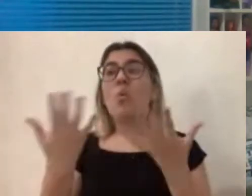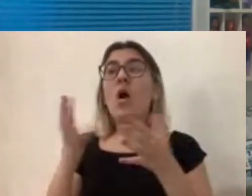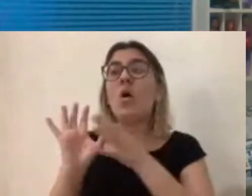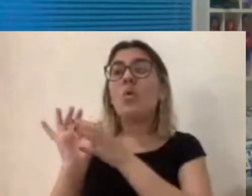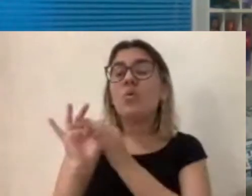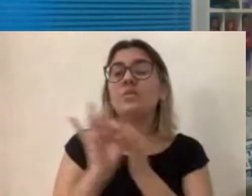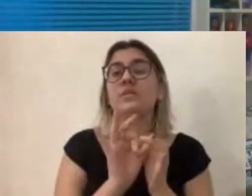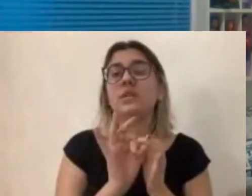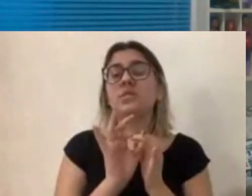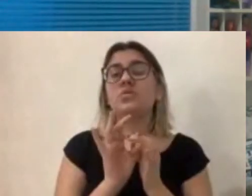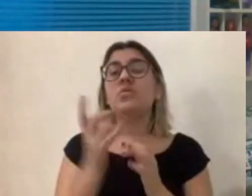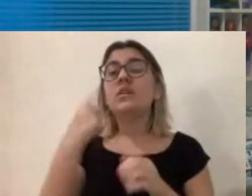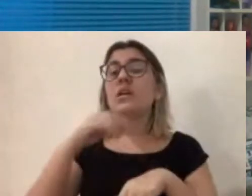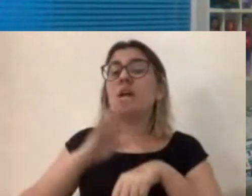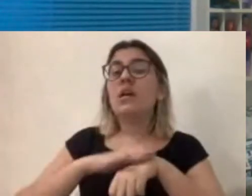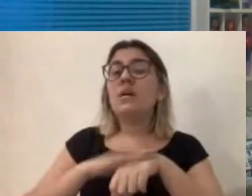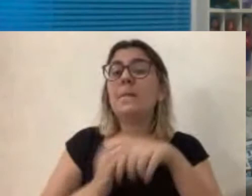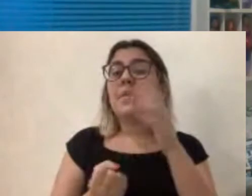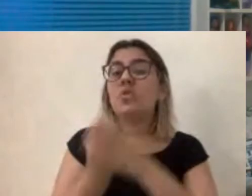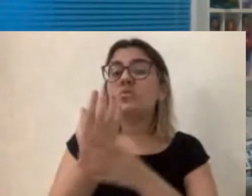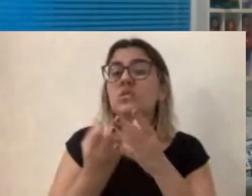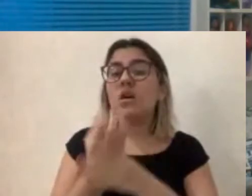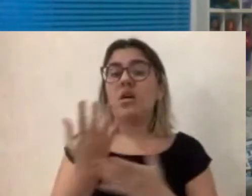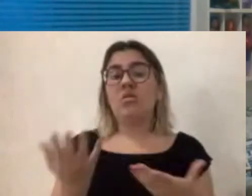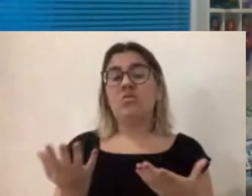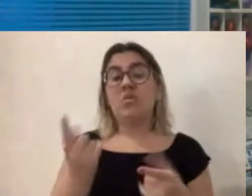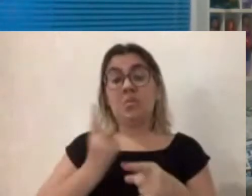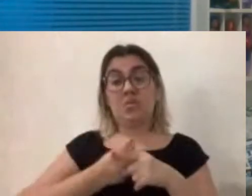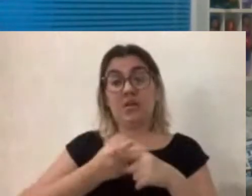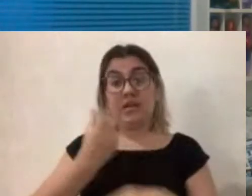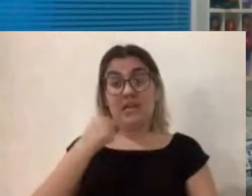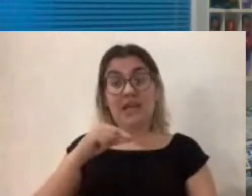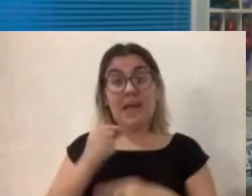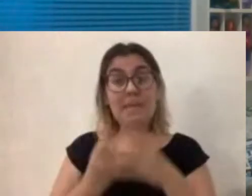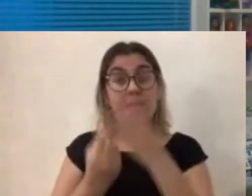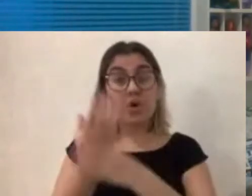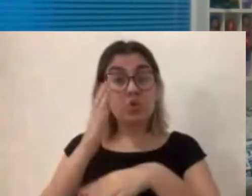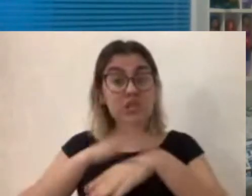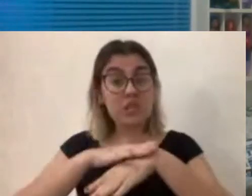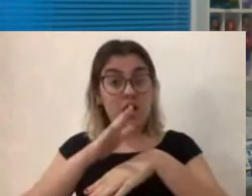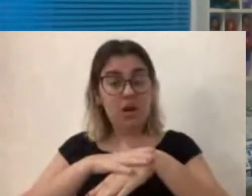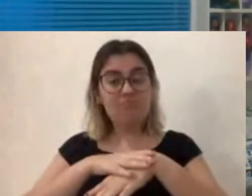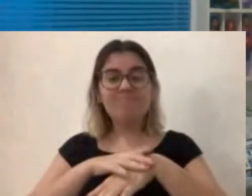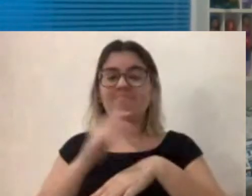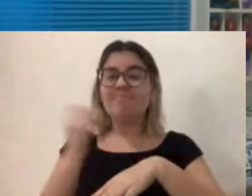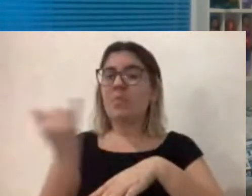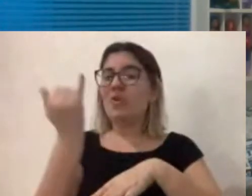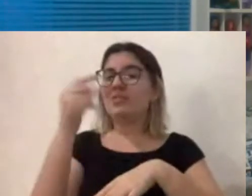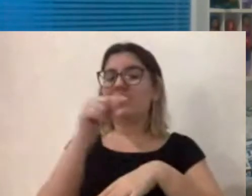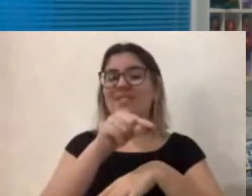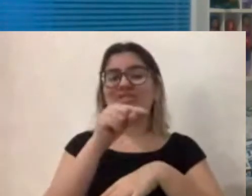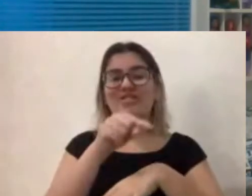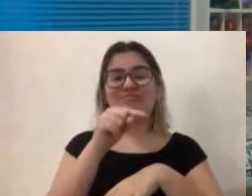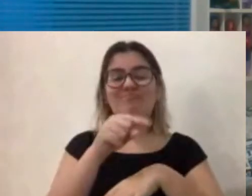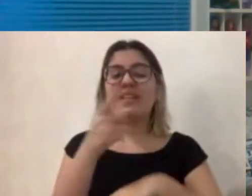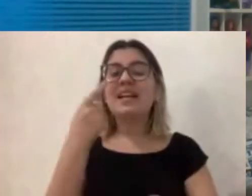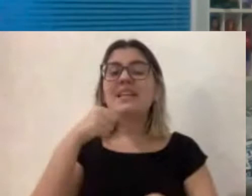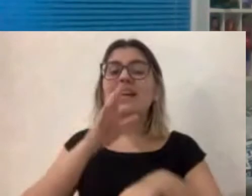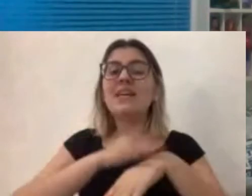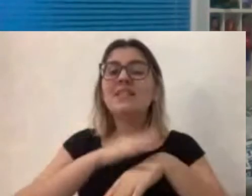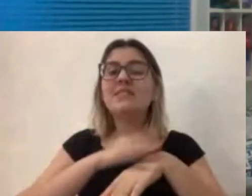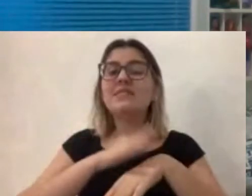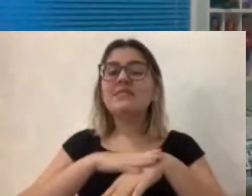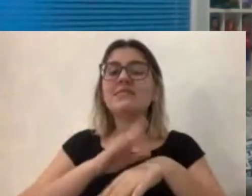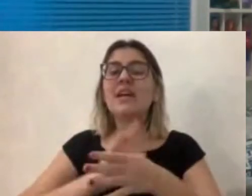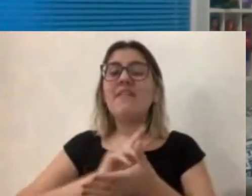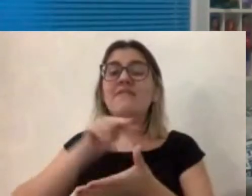quem produz é essencial, né? Quando a gente fala de acesso. Quem está ali falando sobre é essencial.